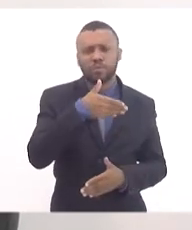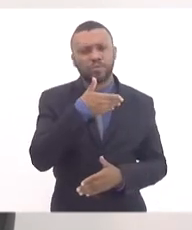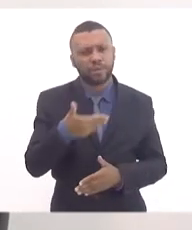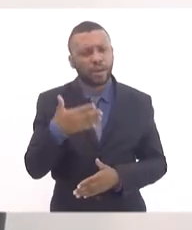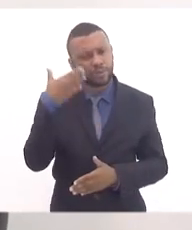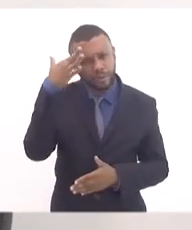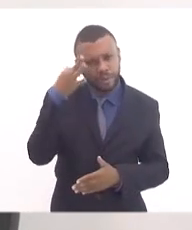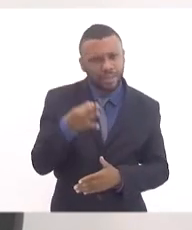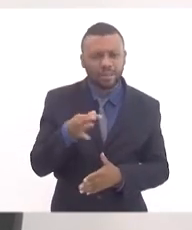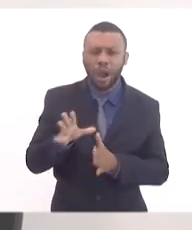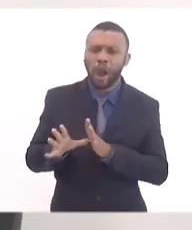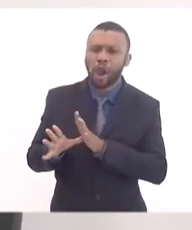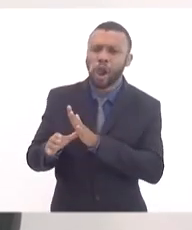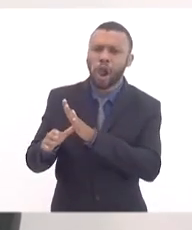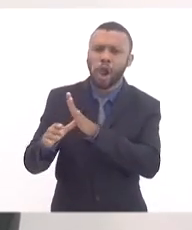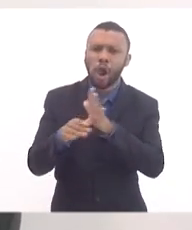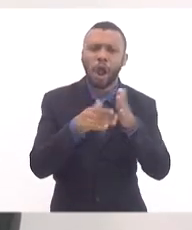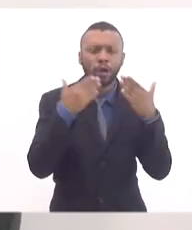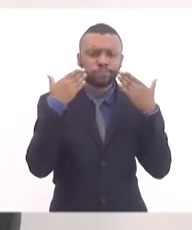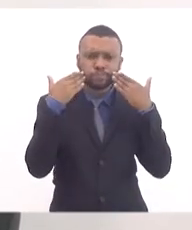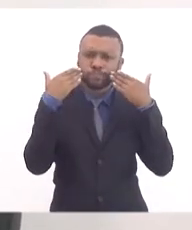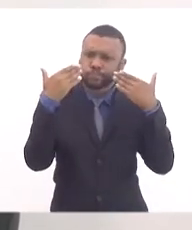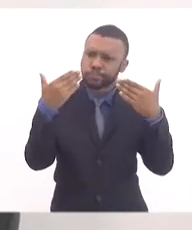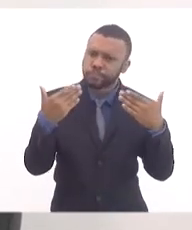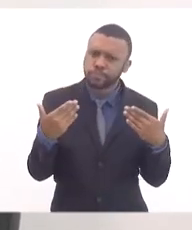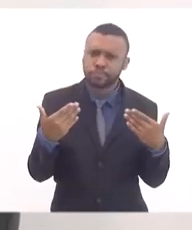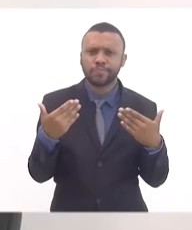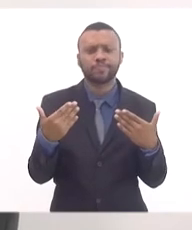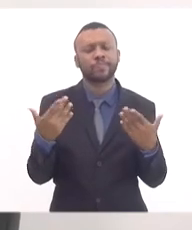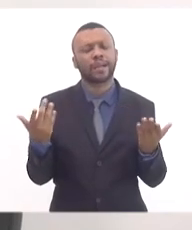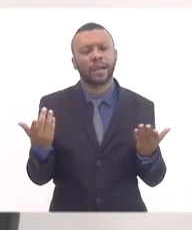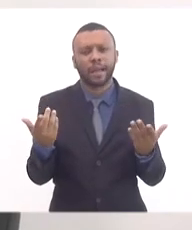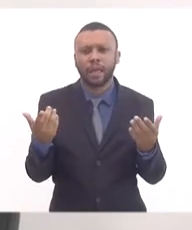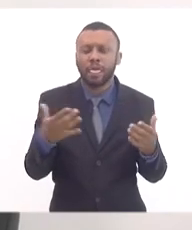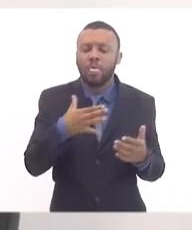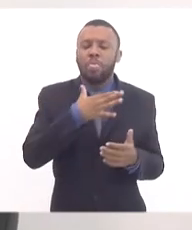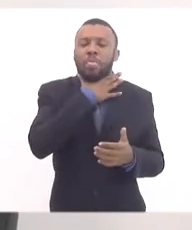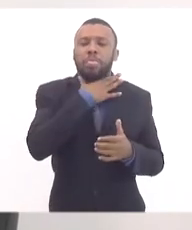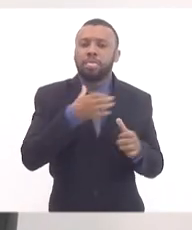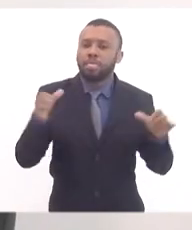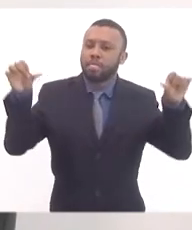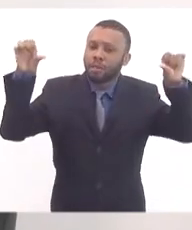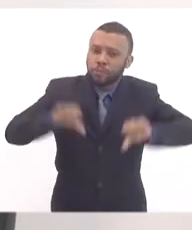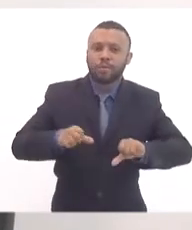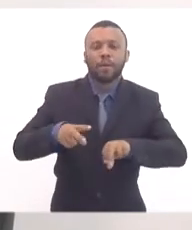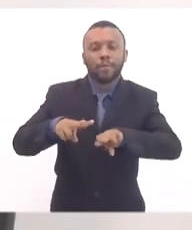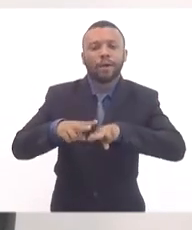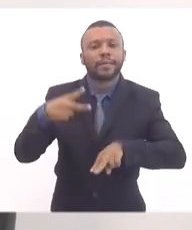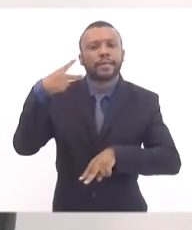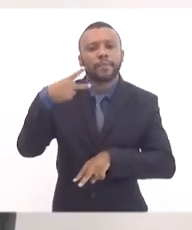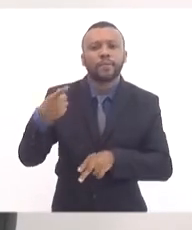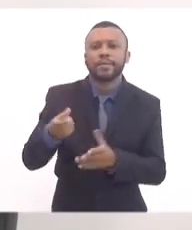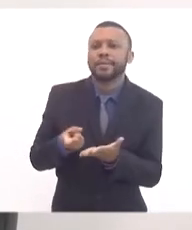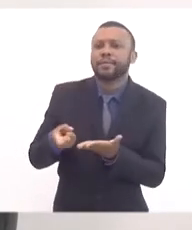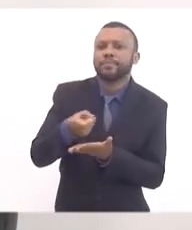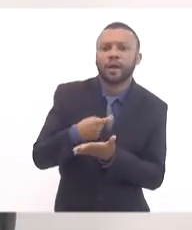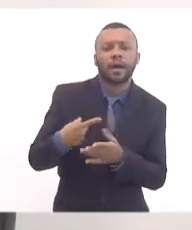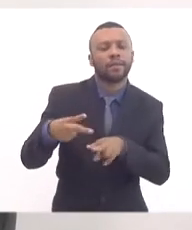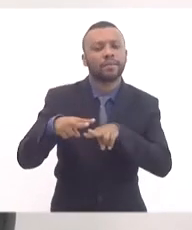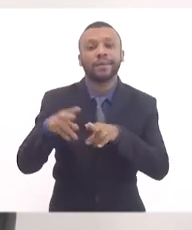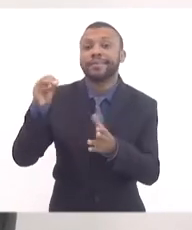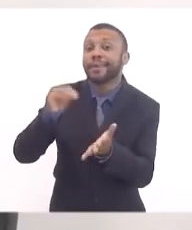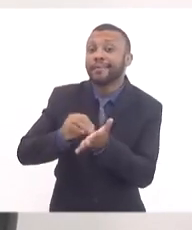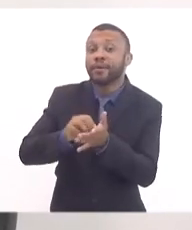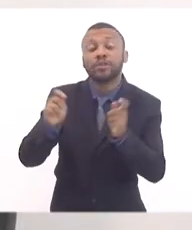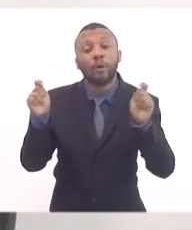eu entendo que um roubo descarado e que leva muita gente a falência por conta dessa política tributária diante da incompetência